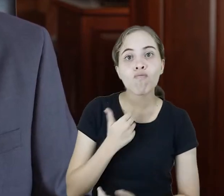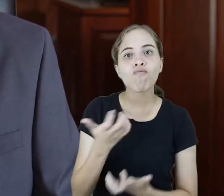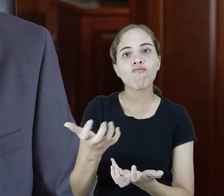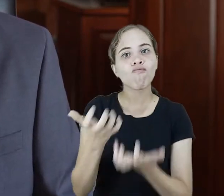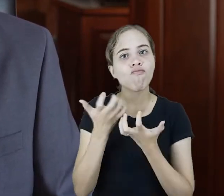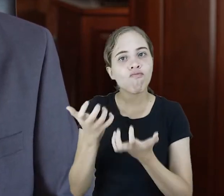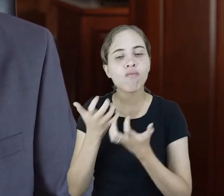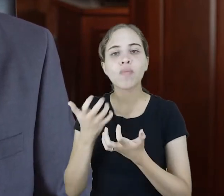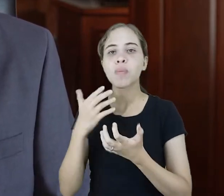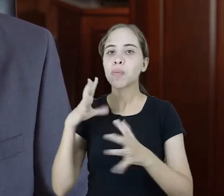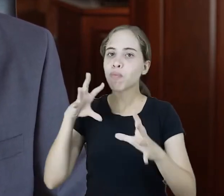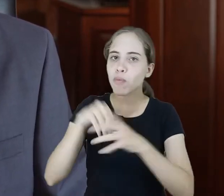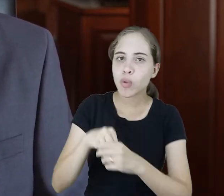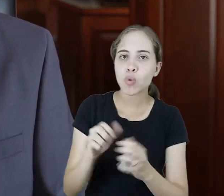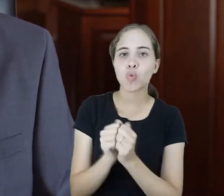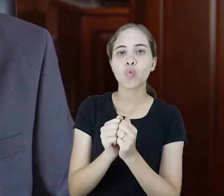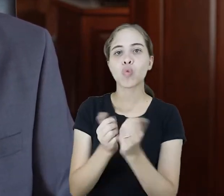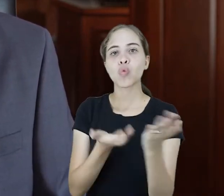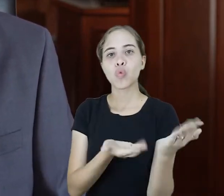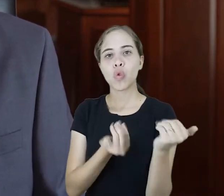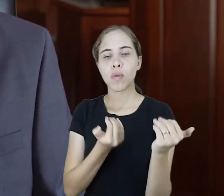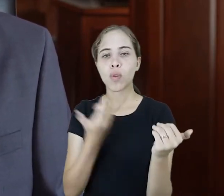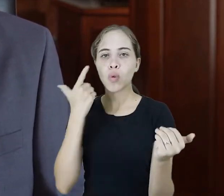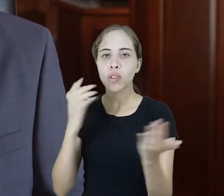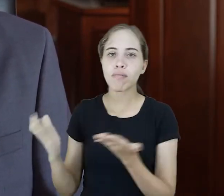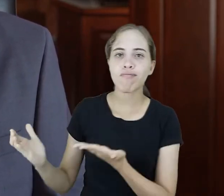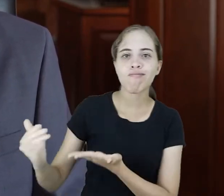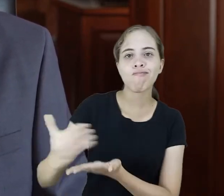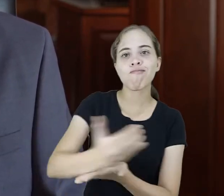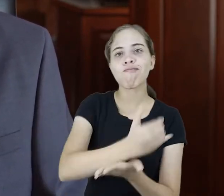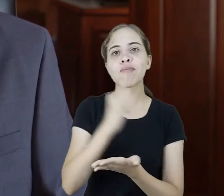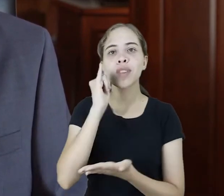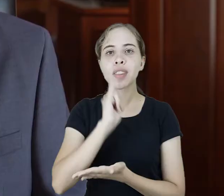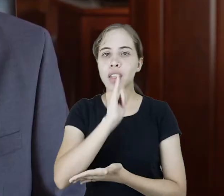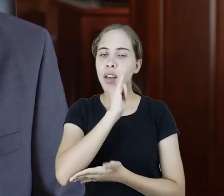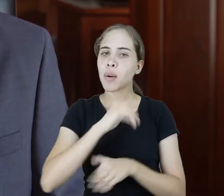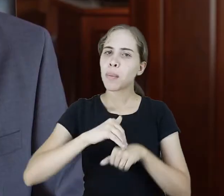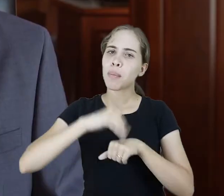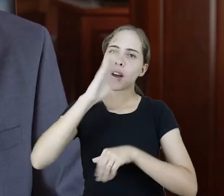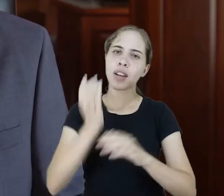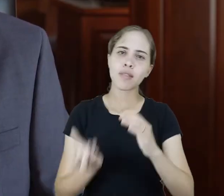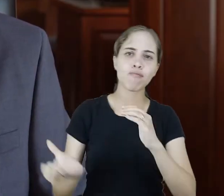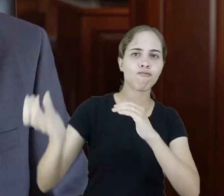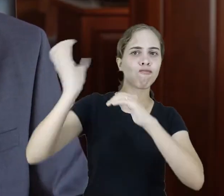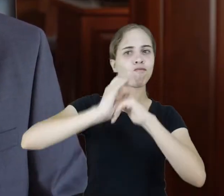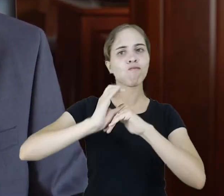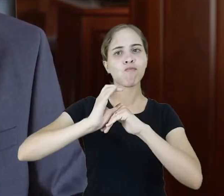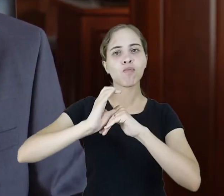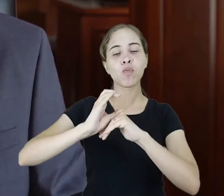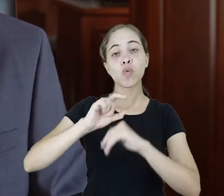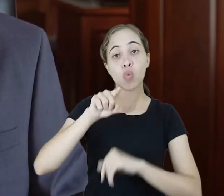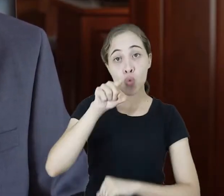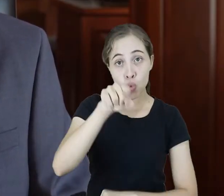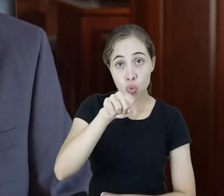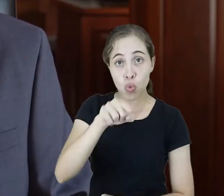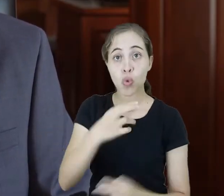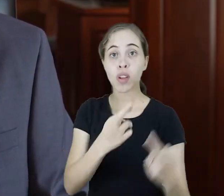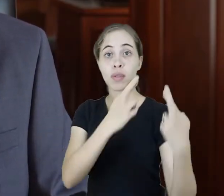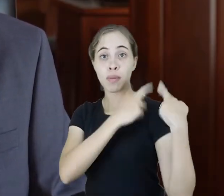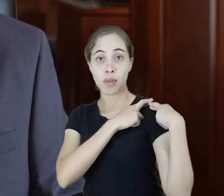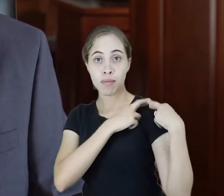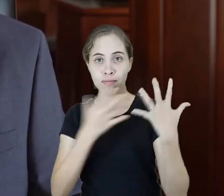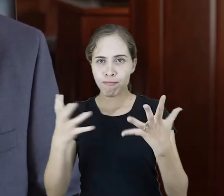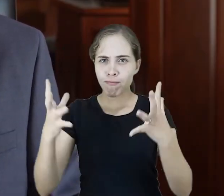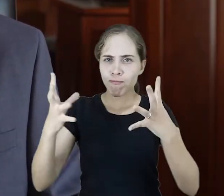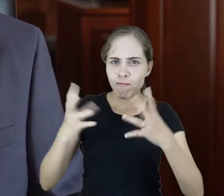do batalhão de jovens do Senhor para coligar Israel aumentará. Você assumirá a